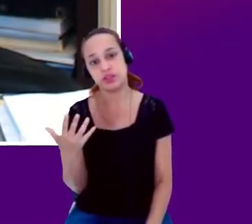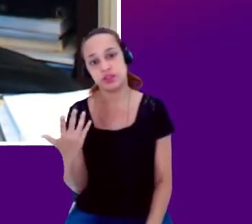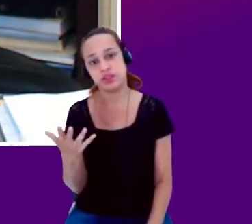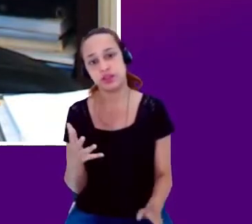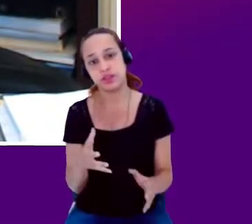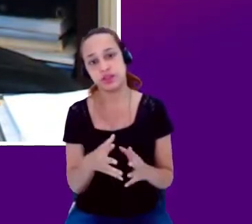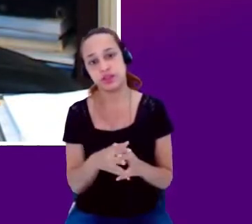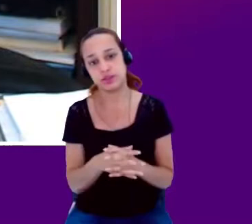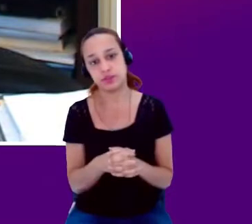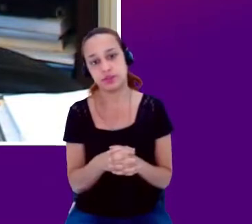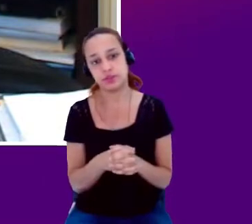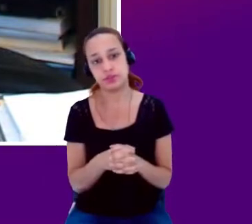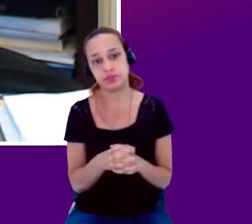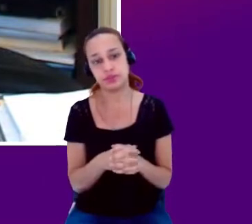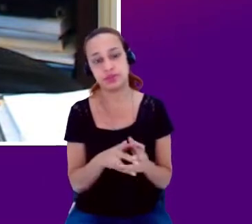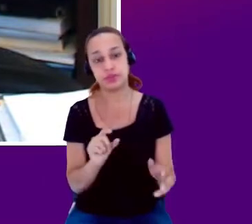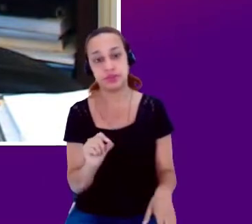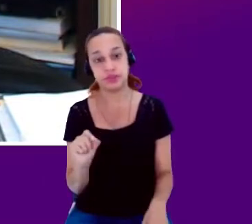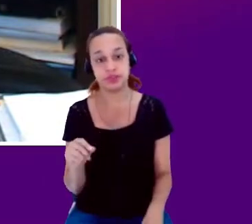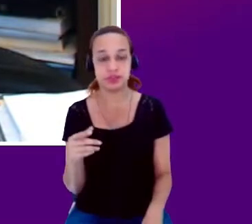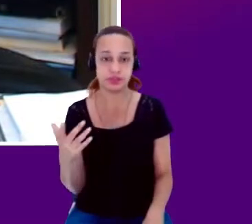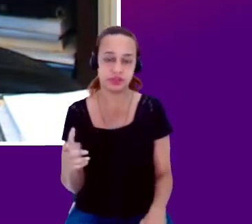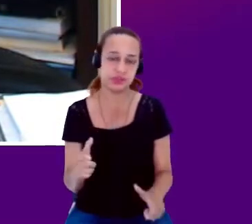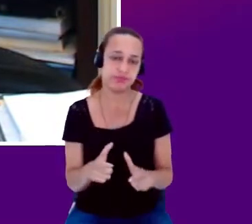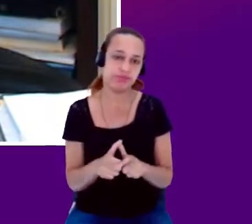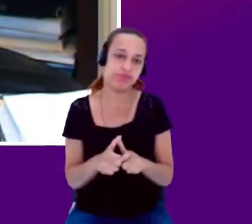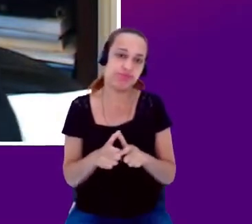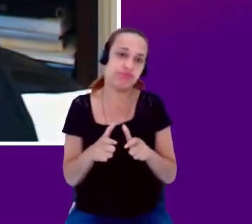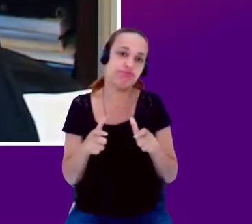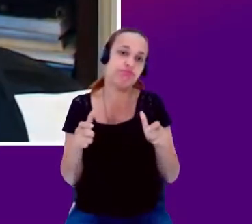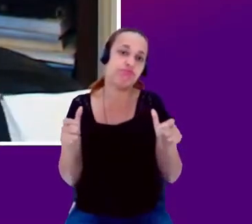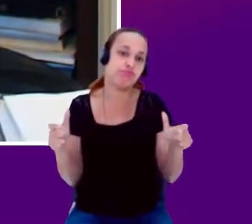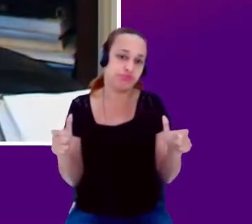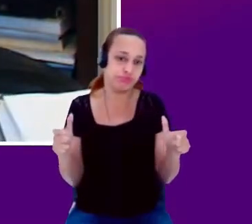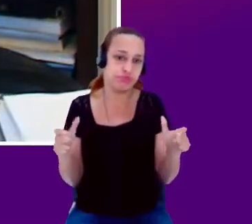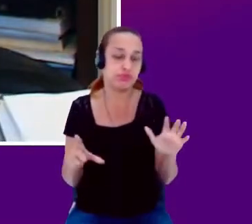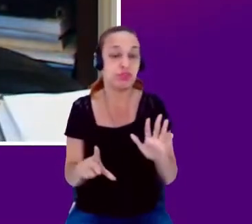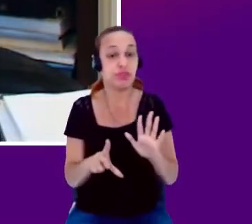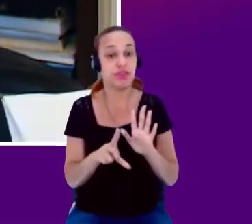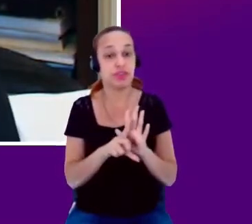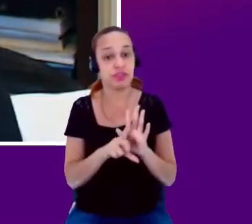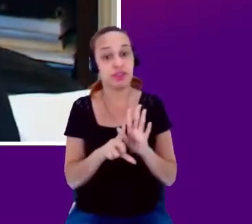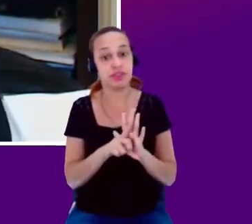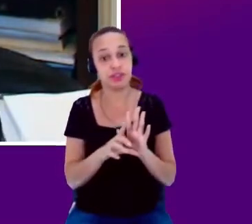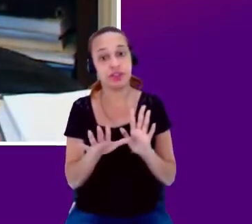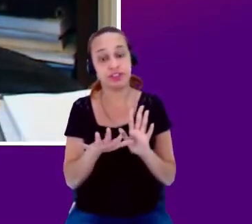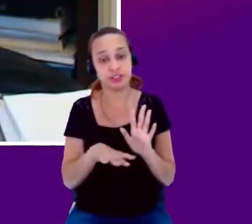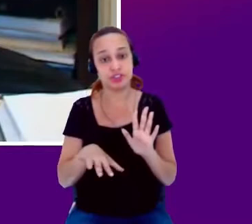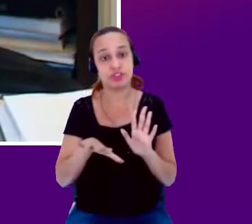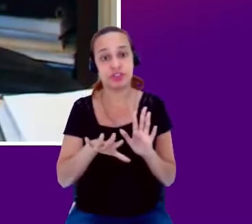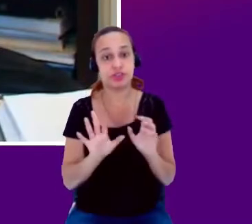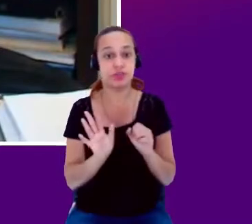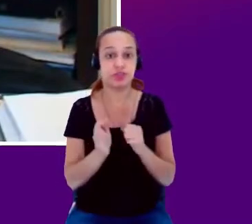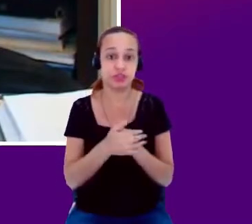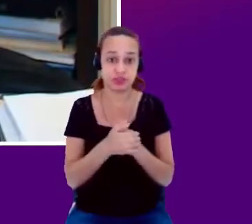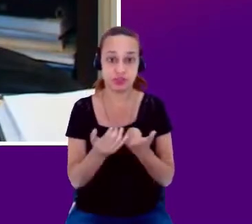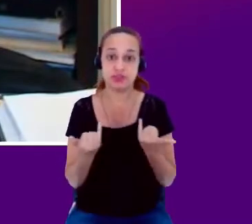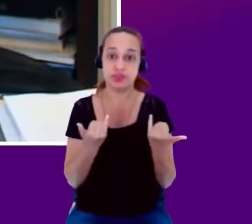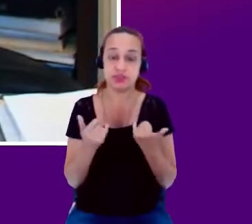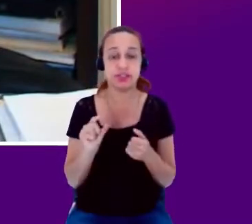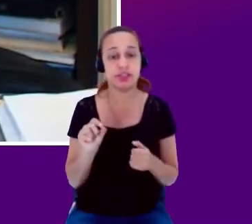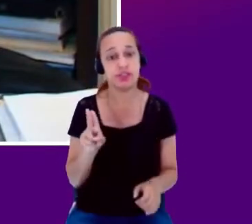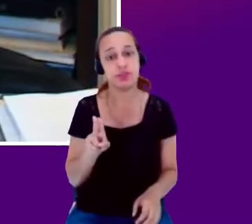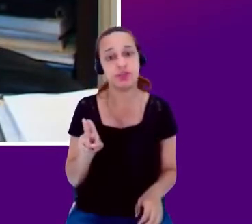vulneráveis a essa amplíssima incidência da Lei Geral de Proteção de Dados, que é transversal e se aplica a todos os